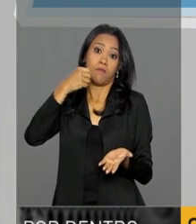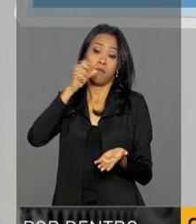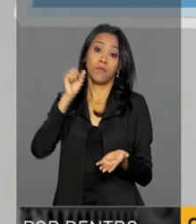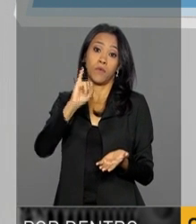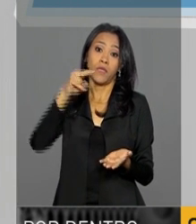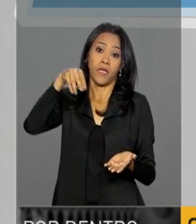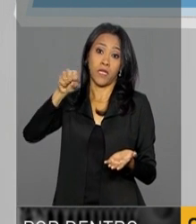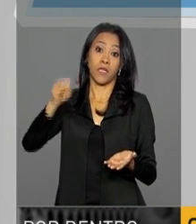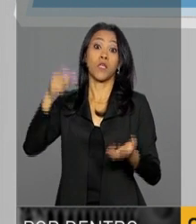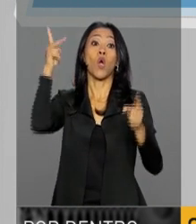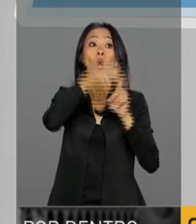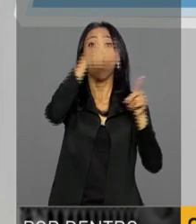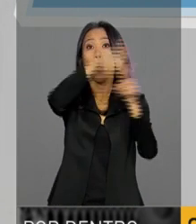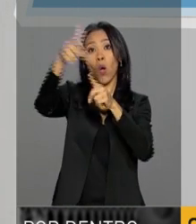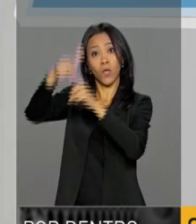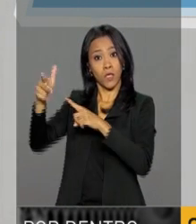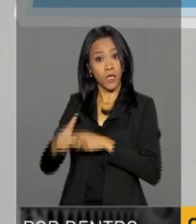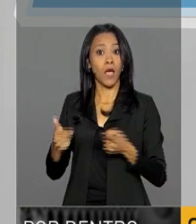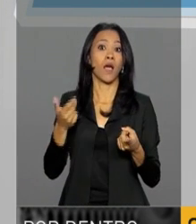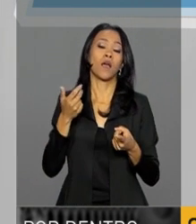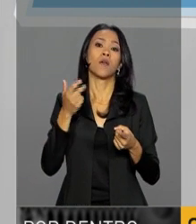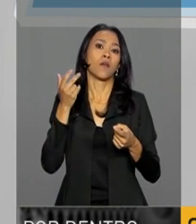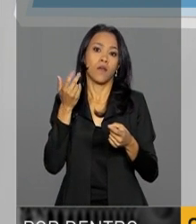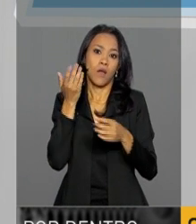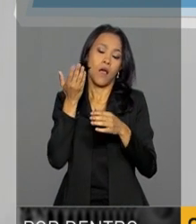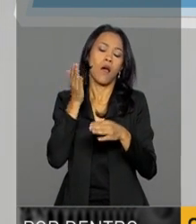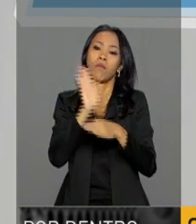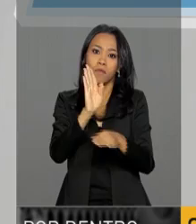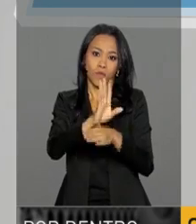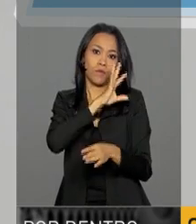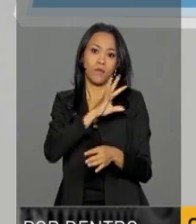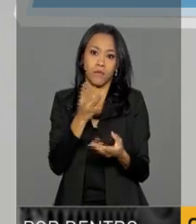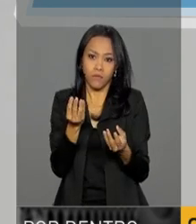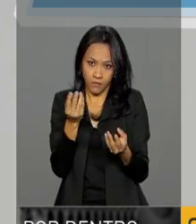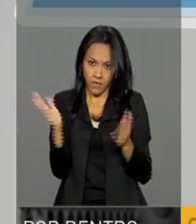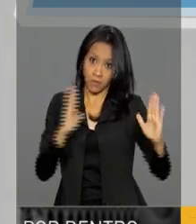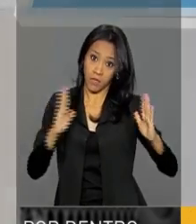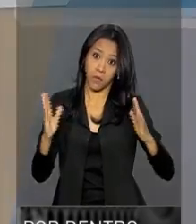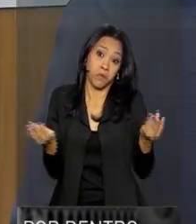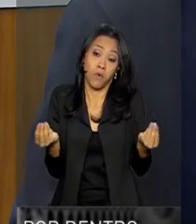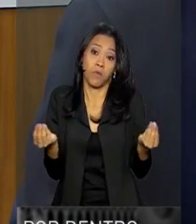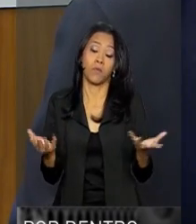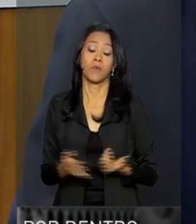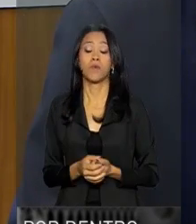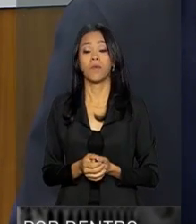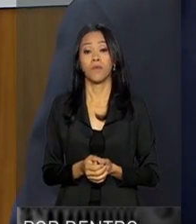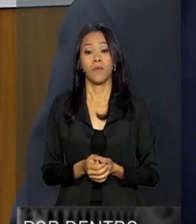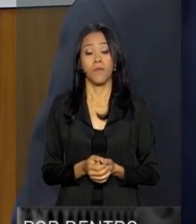os benefícios dentro desse período ainda neste ano entre fevereiro e novembro por exemplo é bom diz gabriela